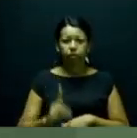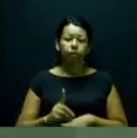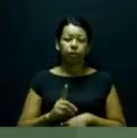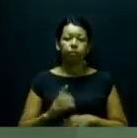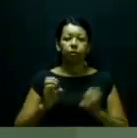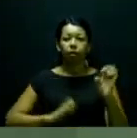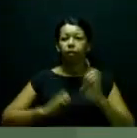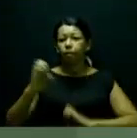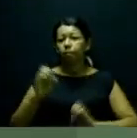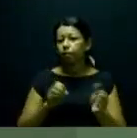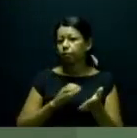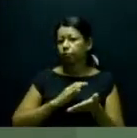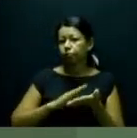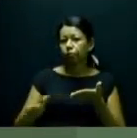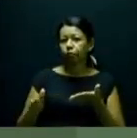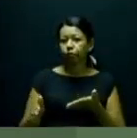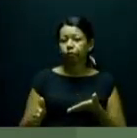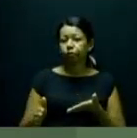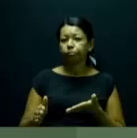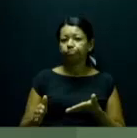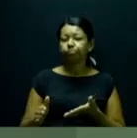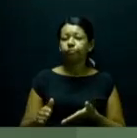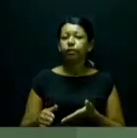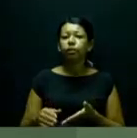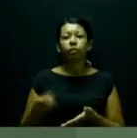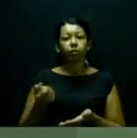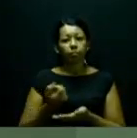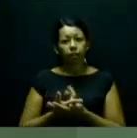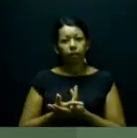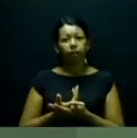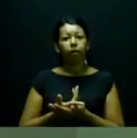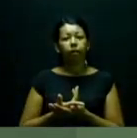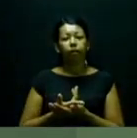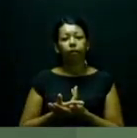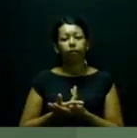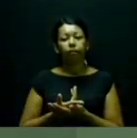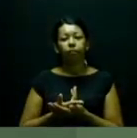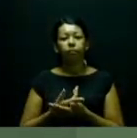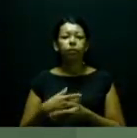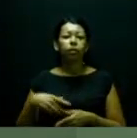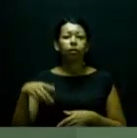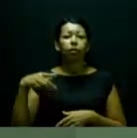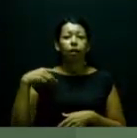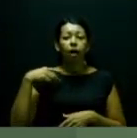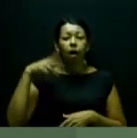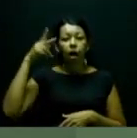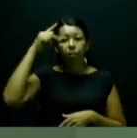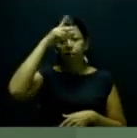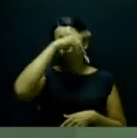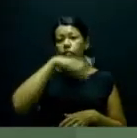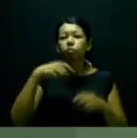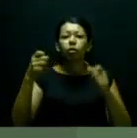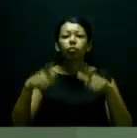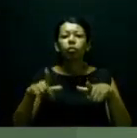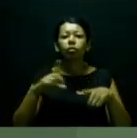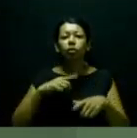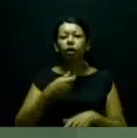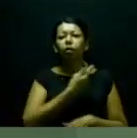a empresa foge daqui, vai para quem pagar a conta? Vai para a prefeitura. E cadê o governo omisso mais uma